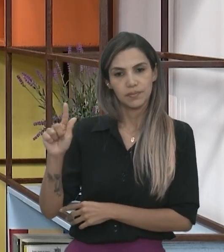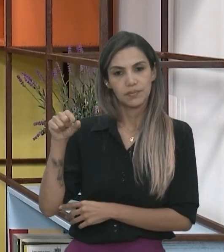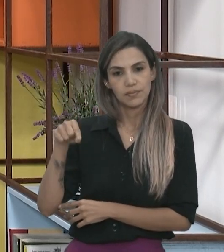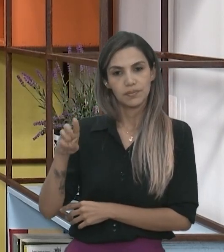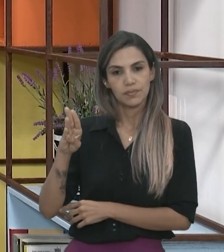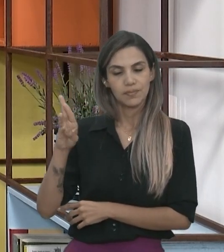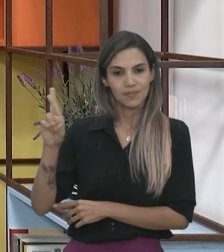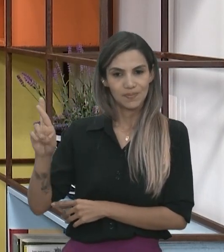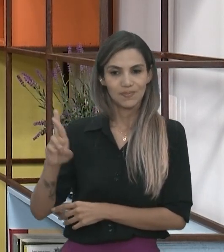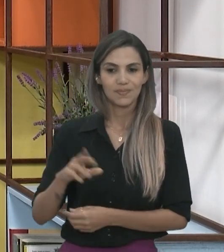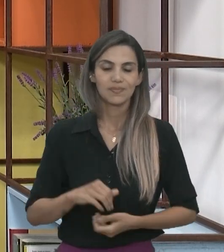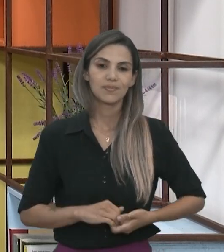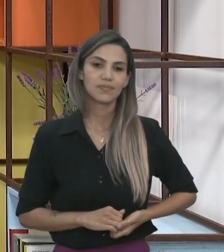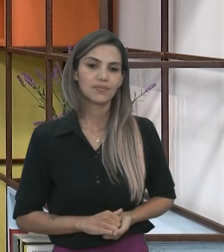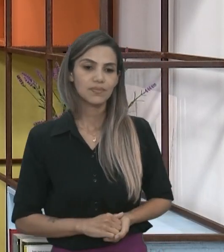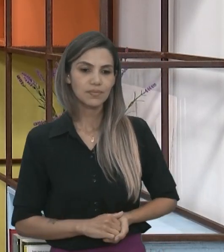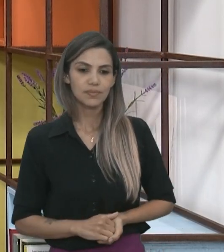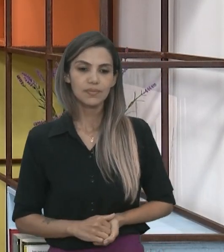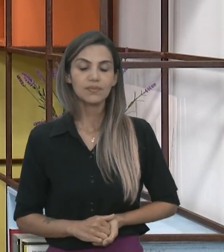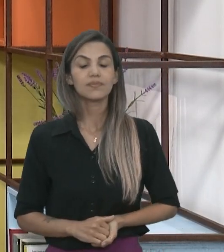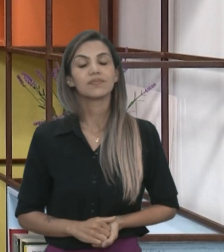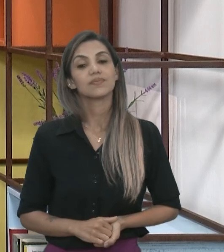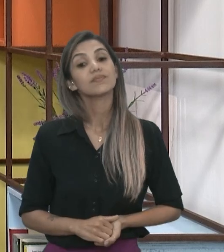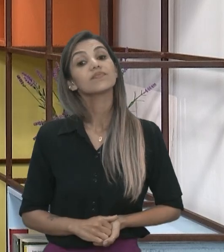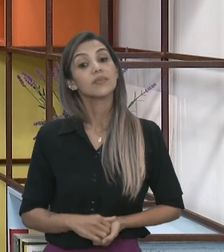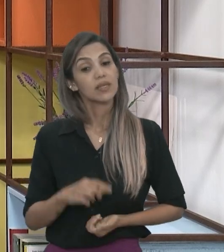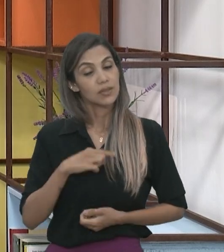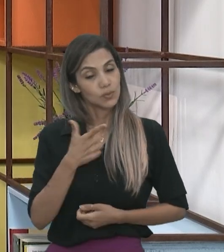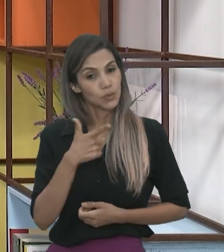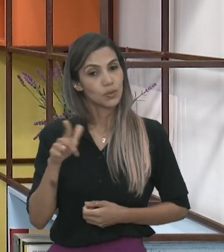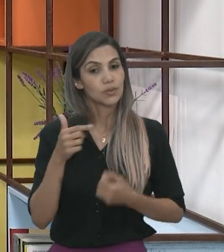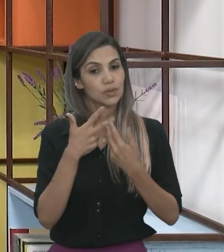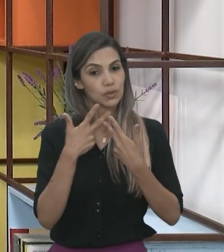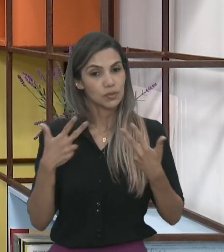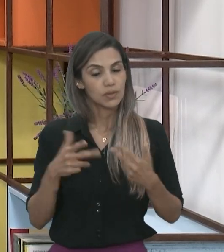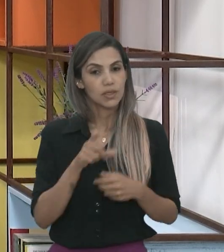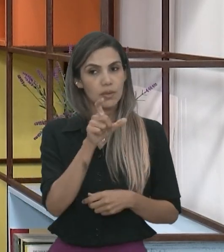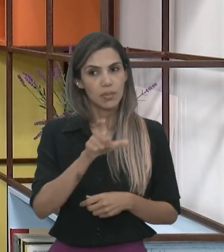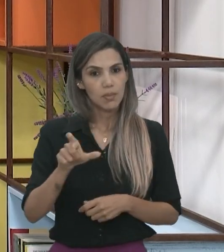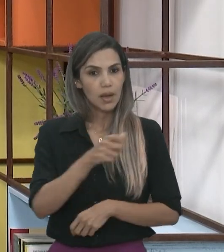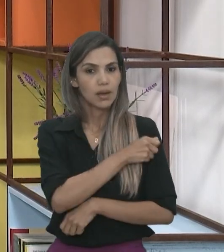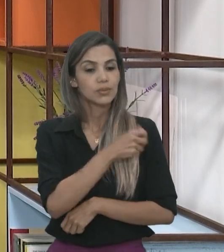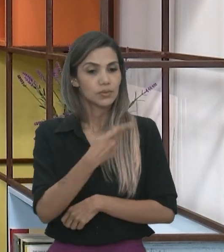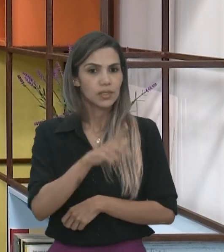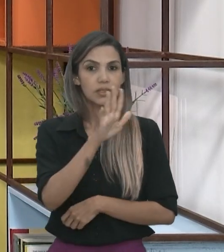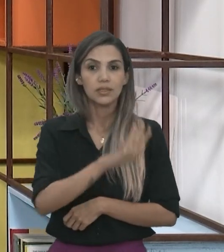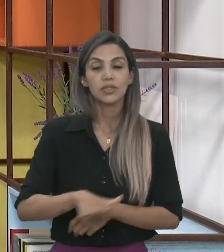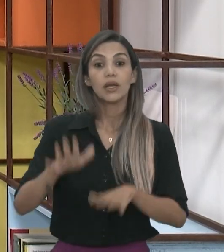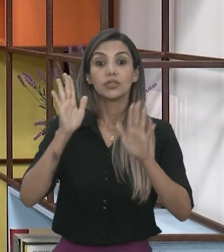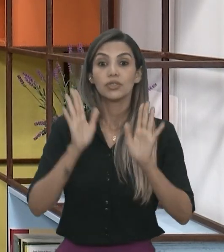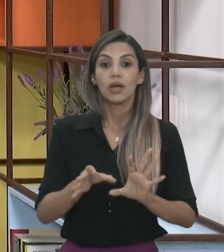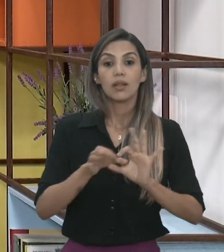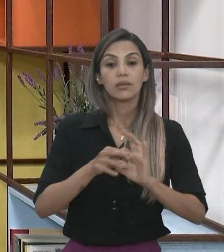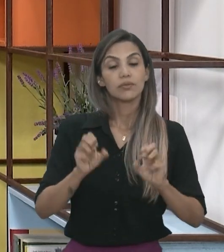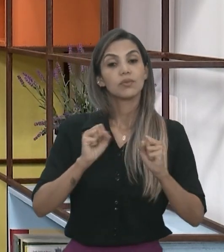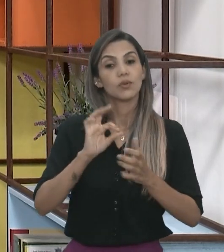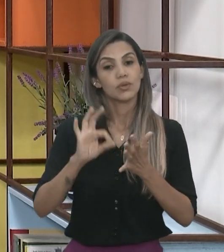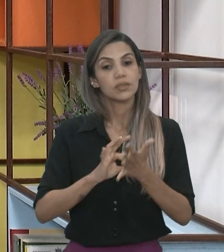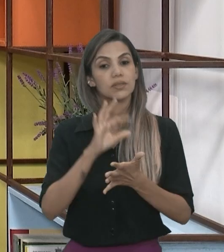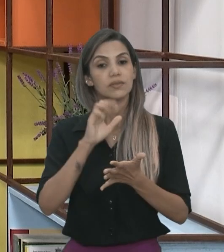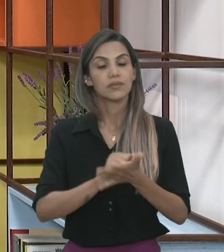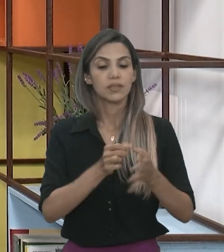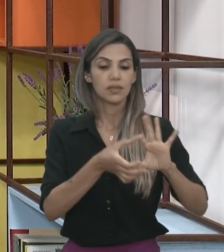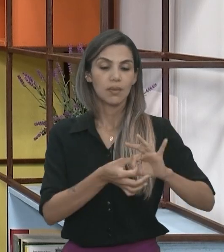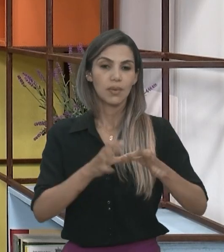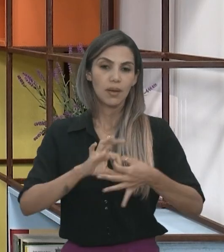.ufg.br. E agora eu te conto uma outra novidade. Estudantes de Goiás já podem se inscrever na Olimpíada de